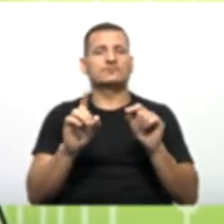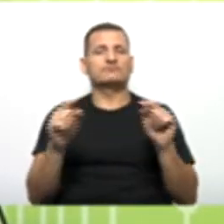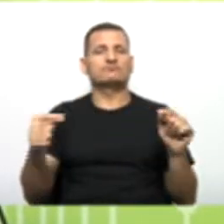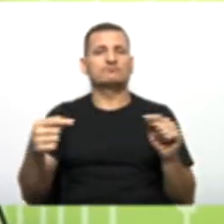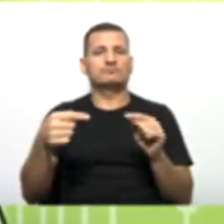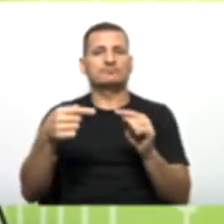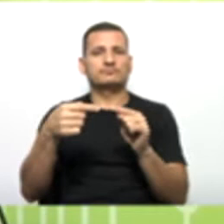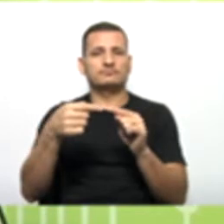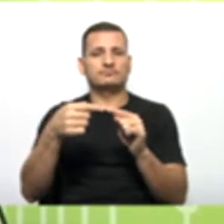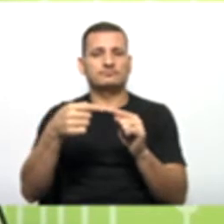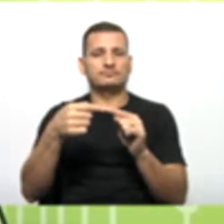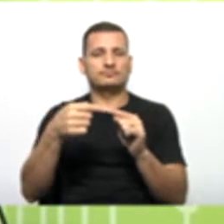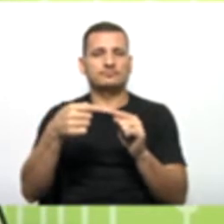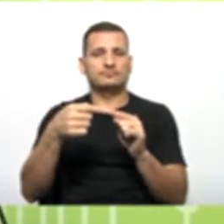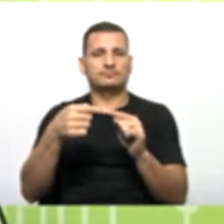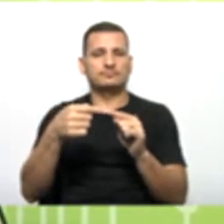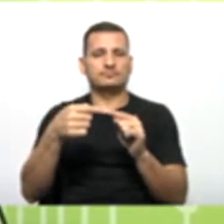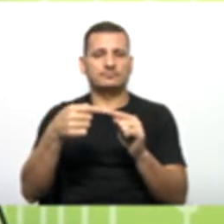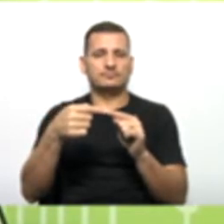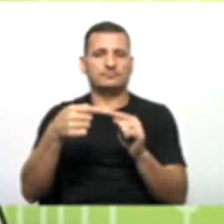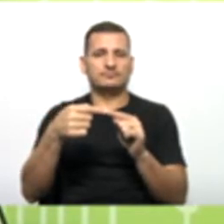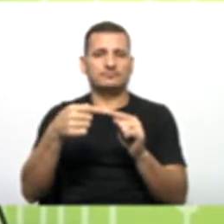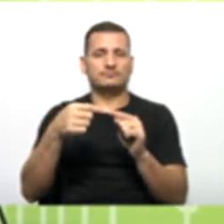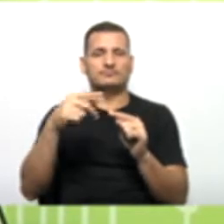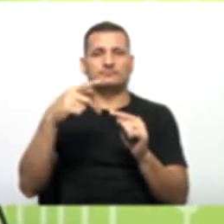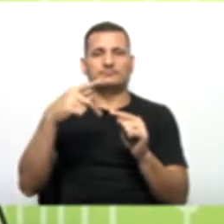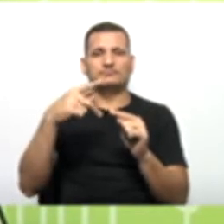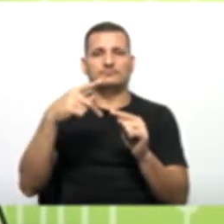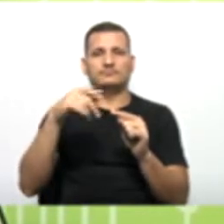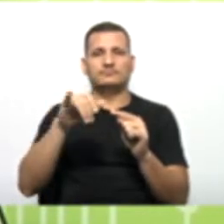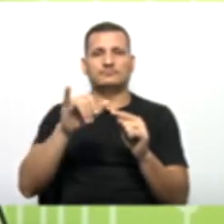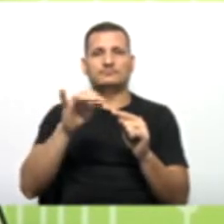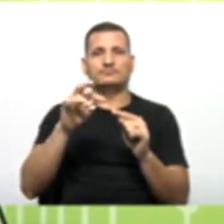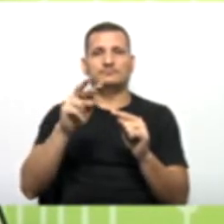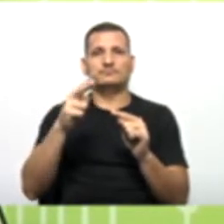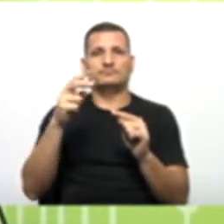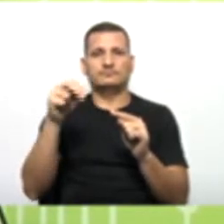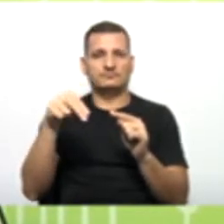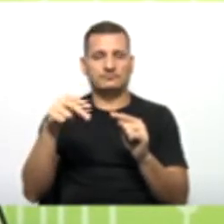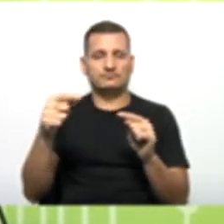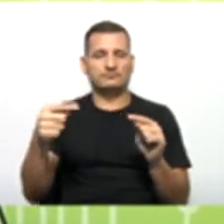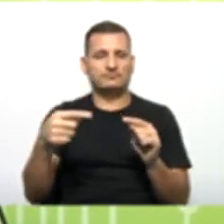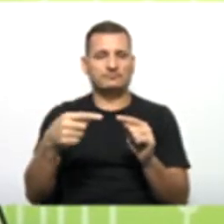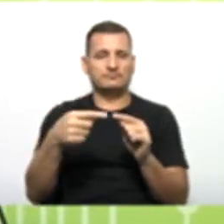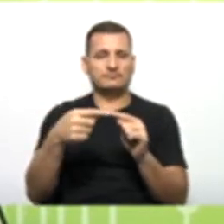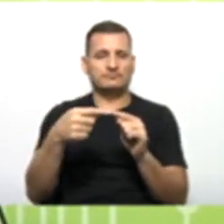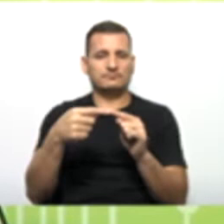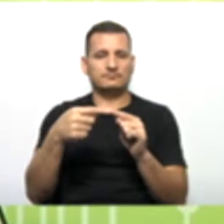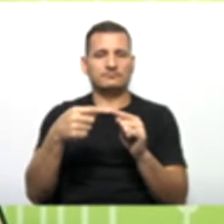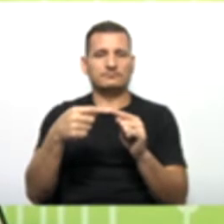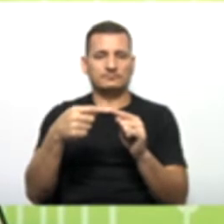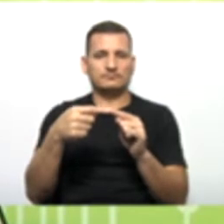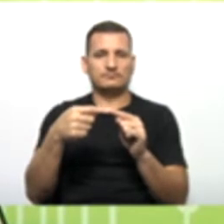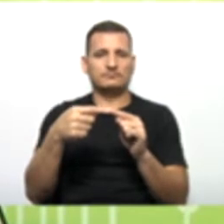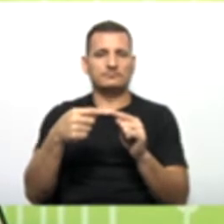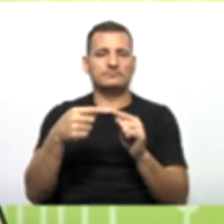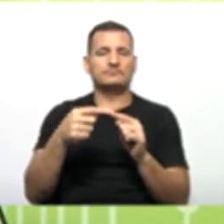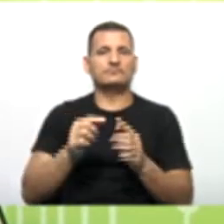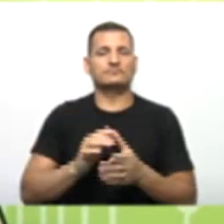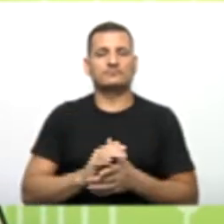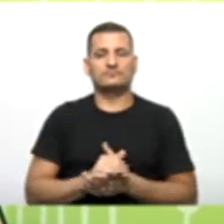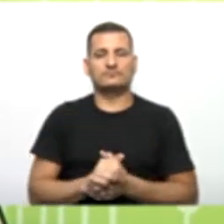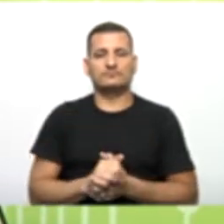conectar o python a esse mas que l a essa tá ps banco que nós queremos agora